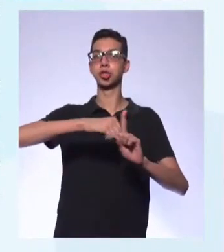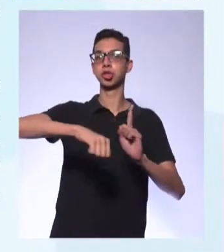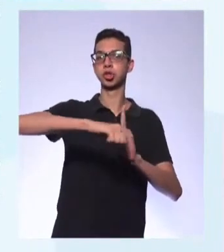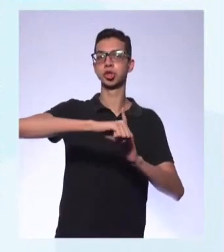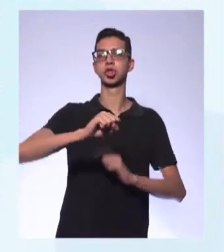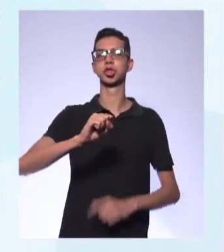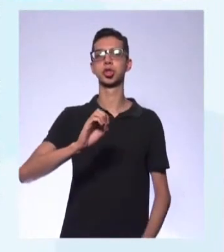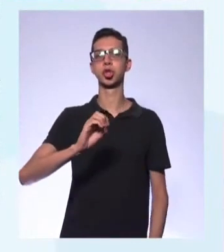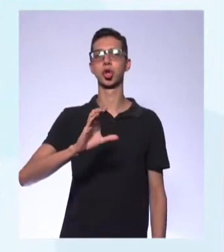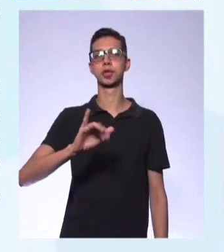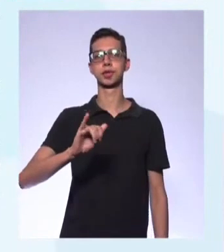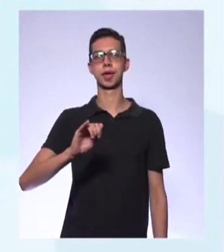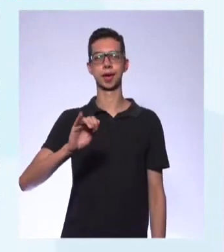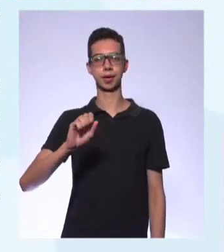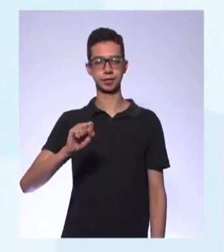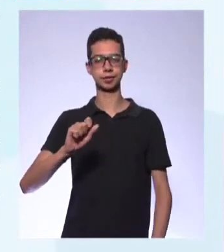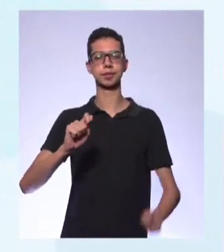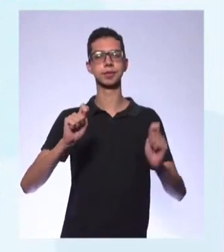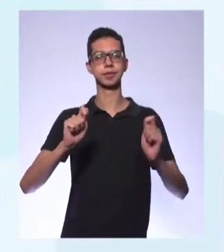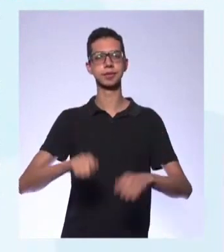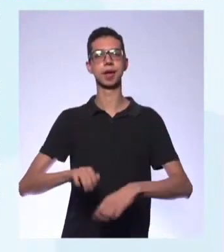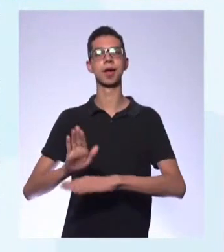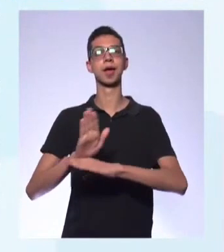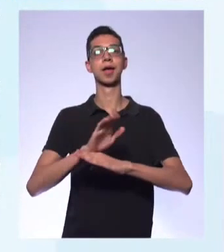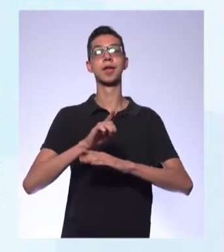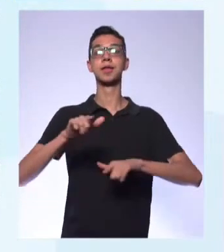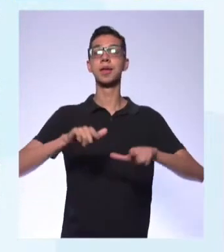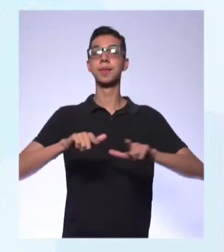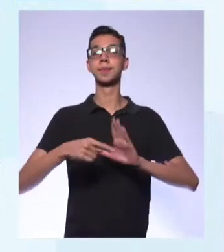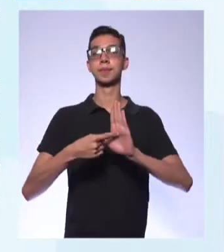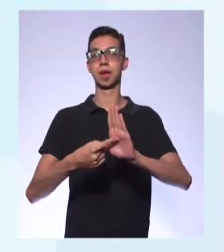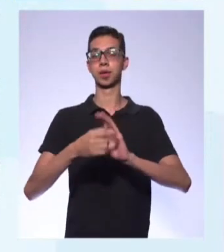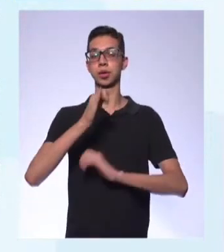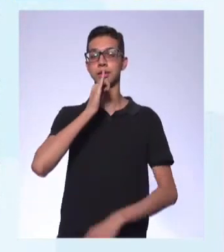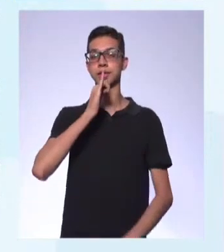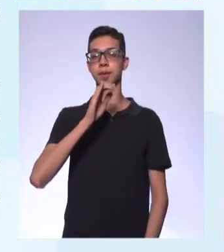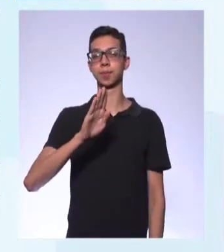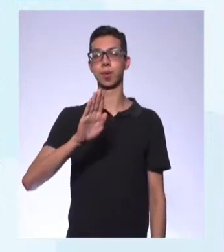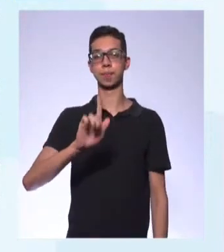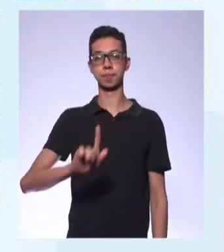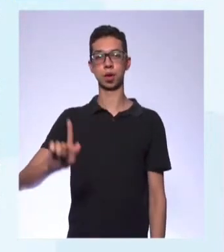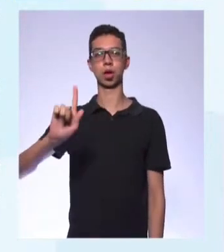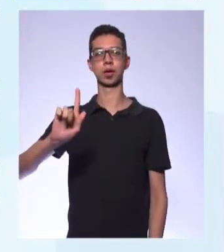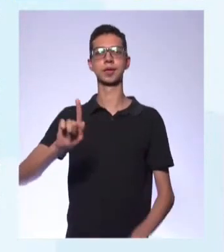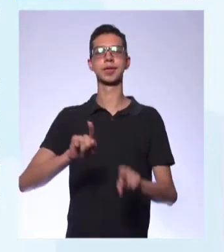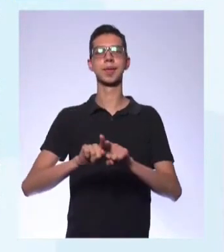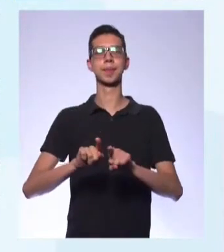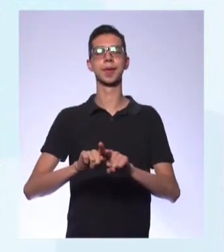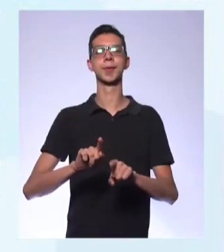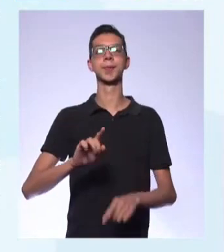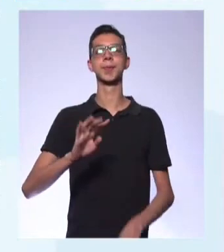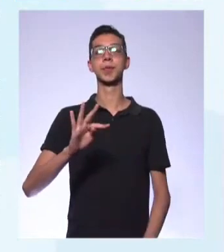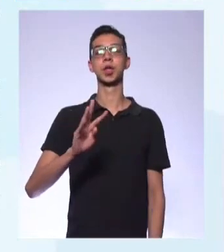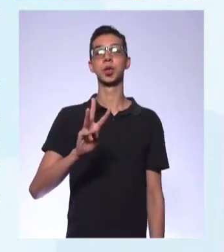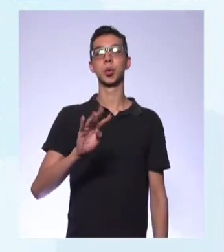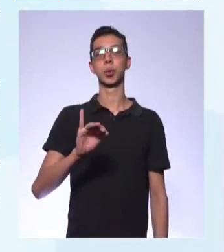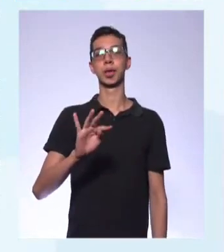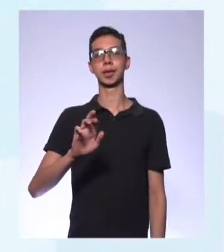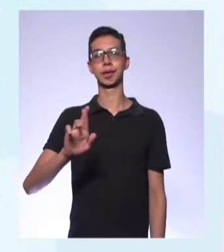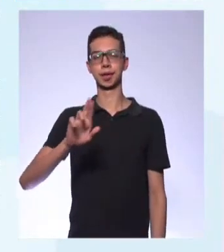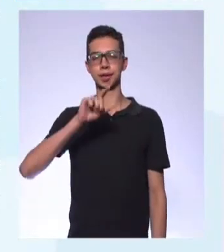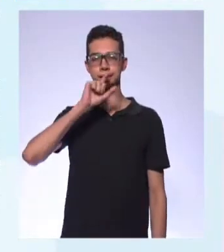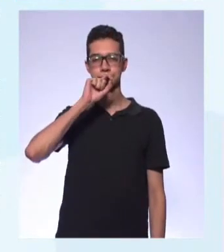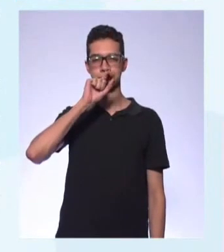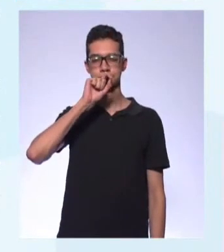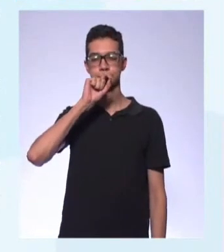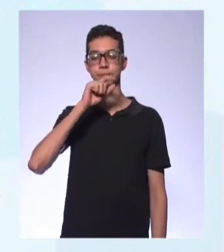nessa função aí de divulgar o trabalho, que seriam os blogs, os microblogs, né, como o Twitter, né, onde a gente não pode escrever